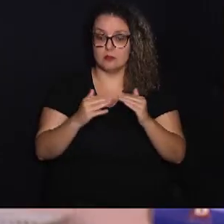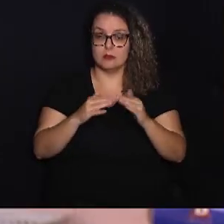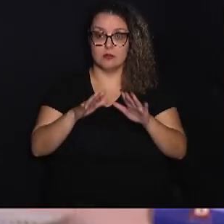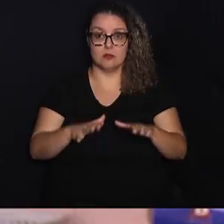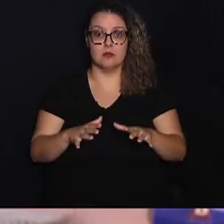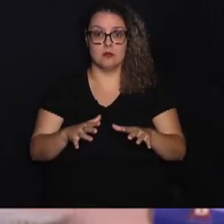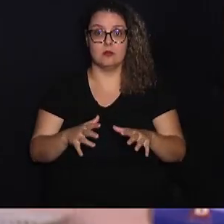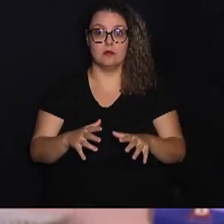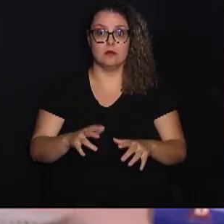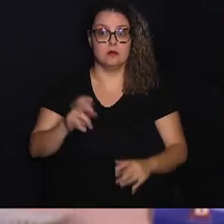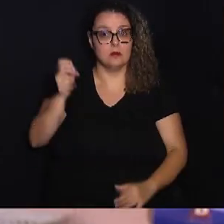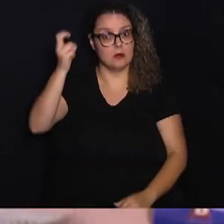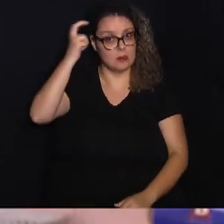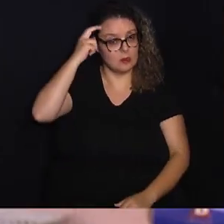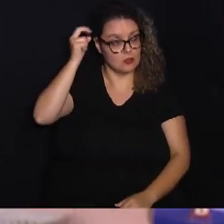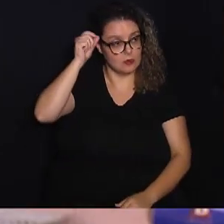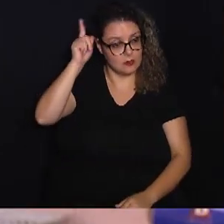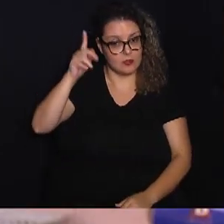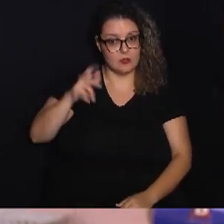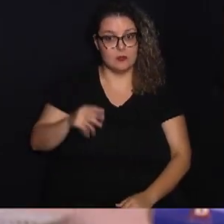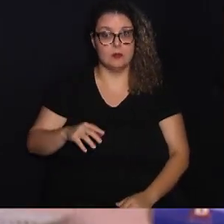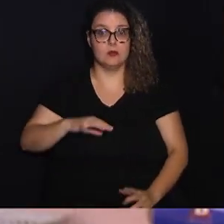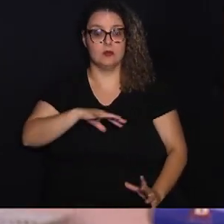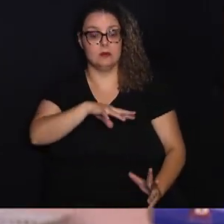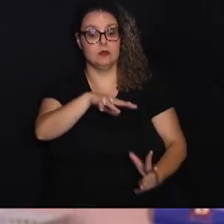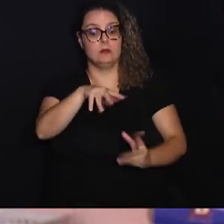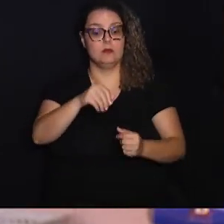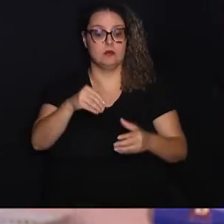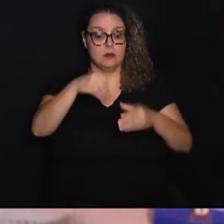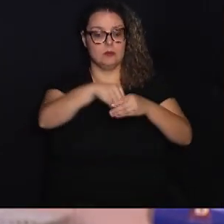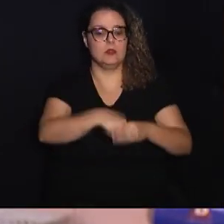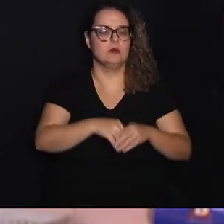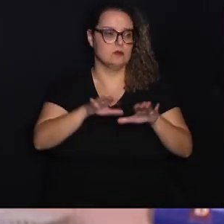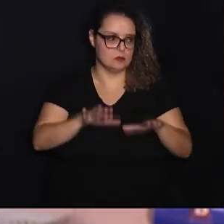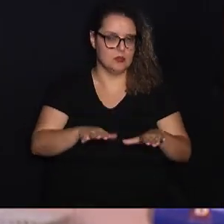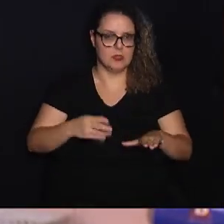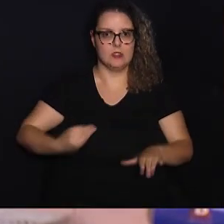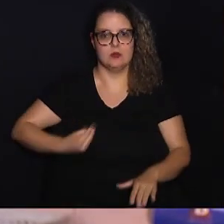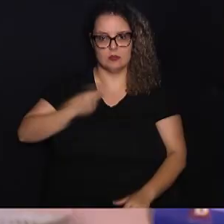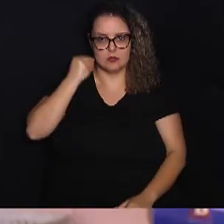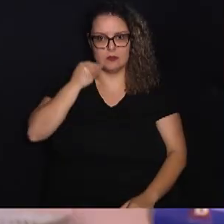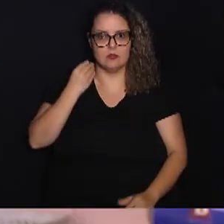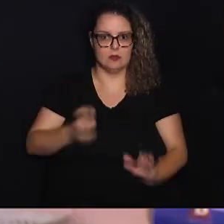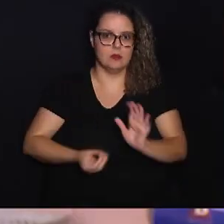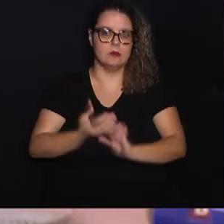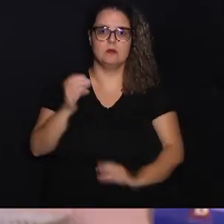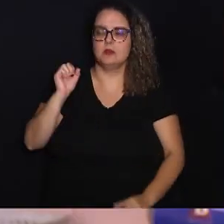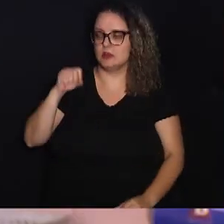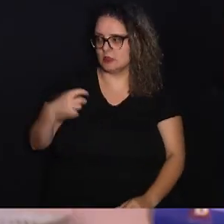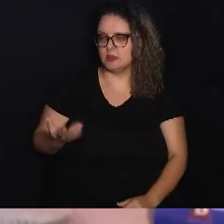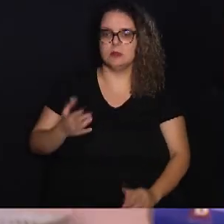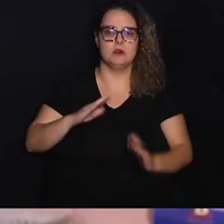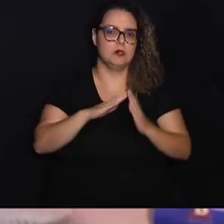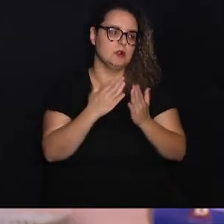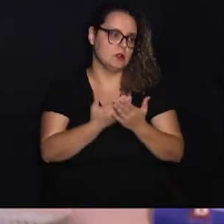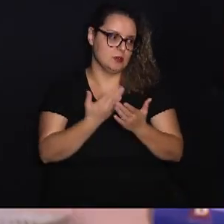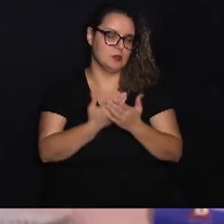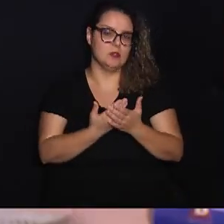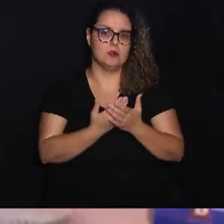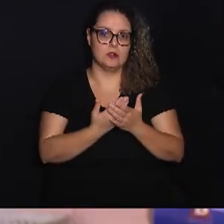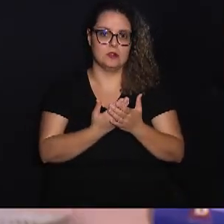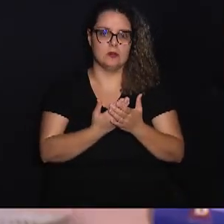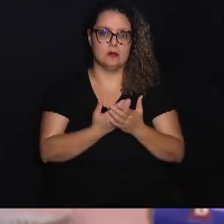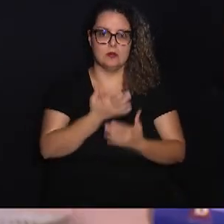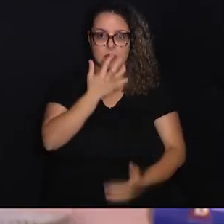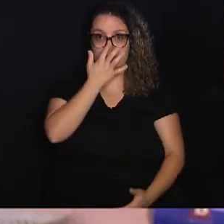sua cultura, o seu universo para aquilo que está ali. E aí você cria, tanto que as escolas têm a sua, né, não